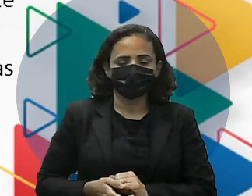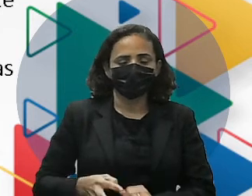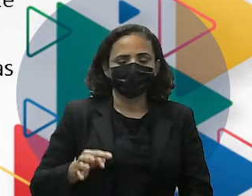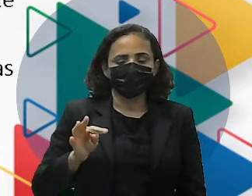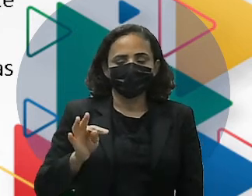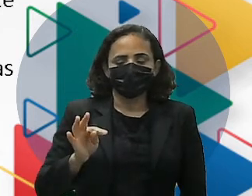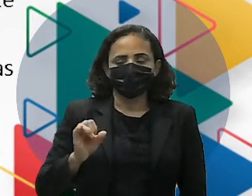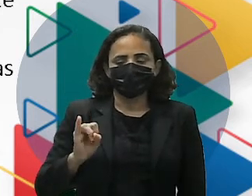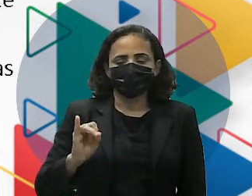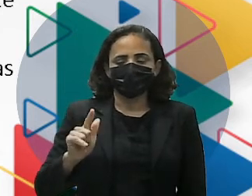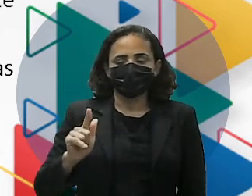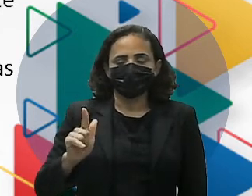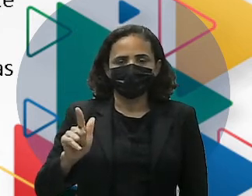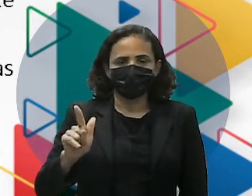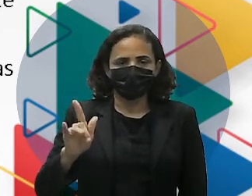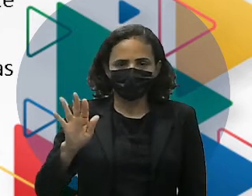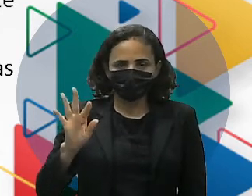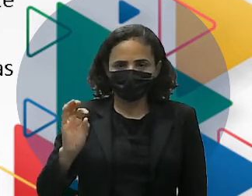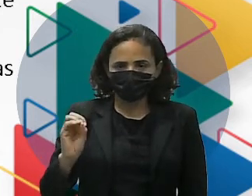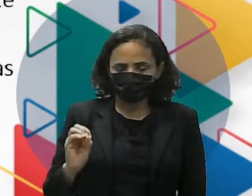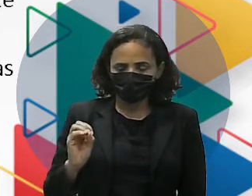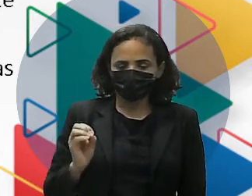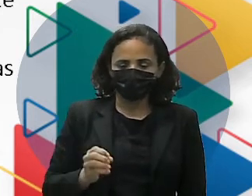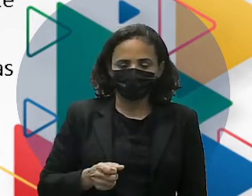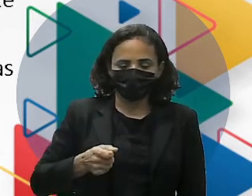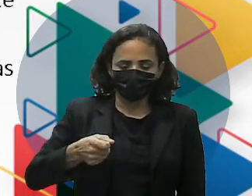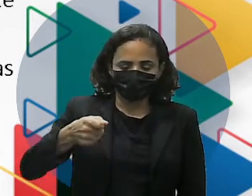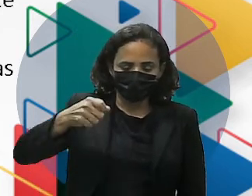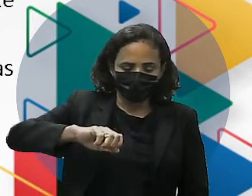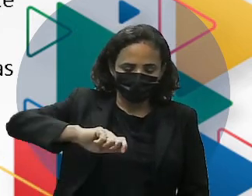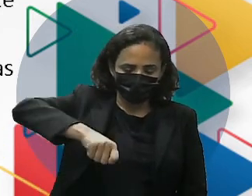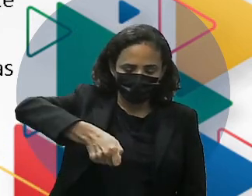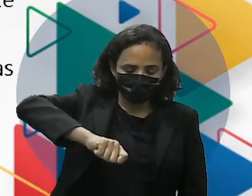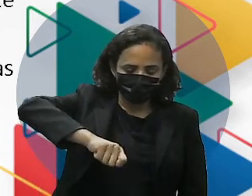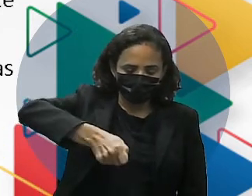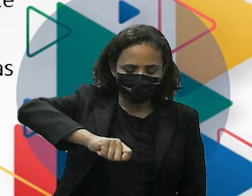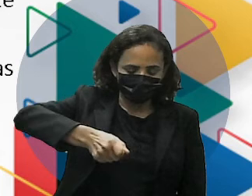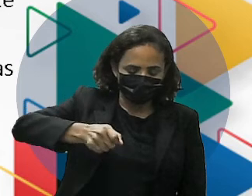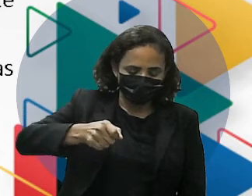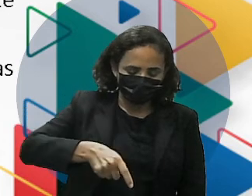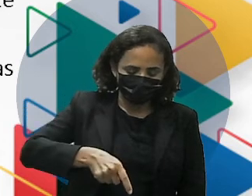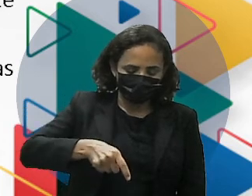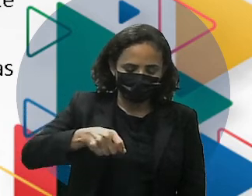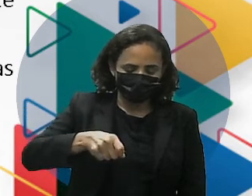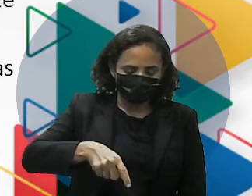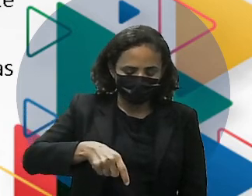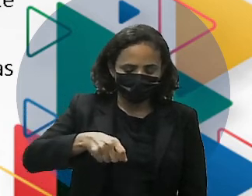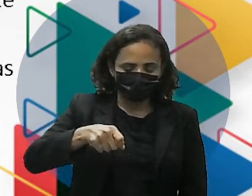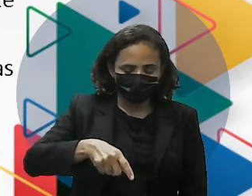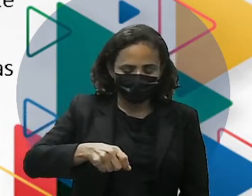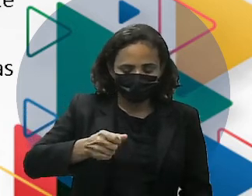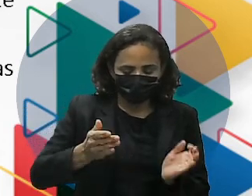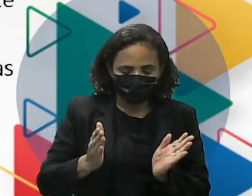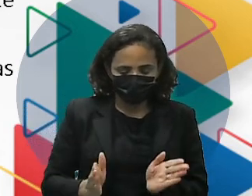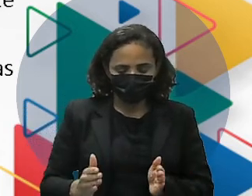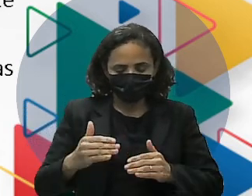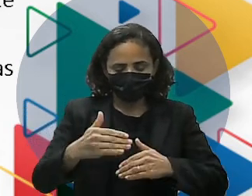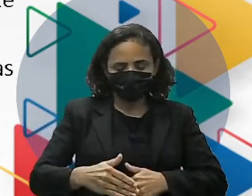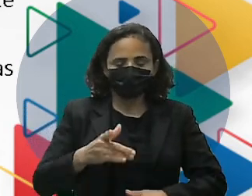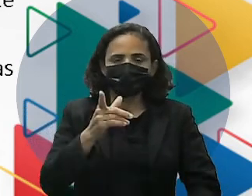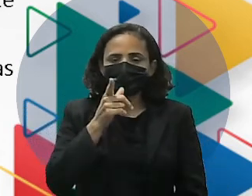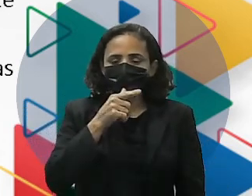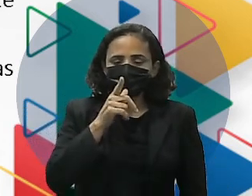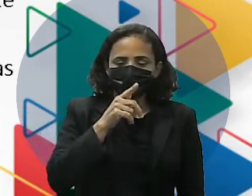Tiago, a vazão de uma torneira e o tempo que essa torneira leva para encher uma caixa d'água